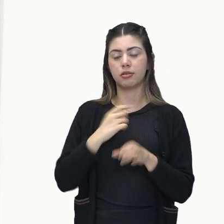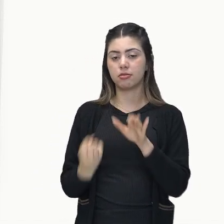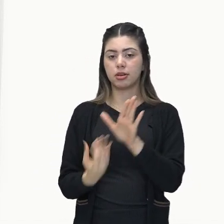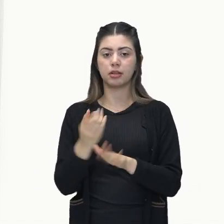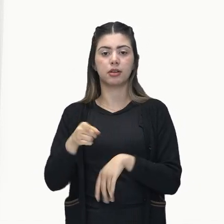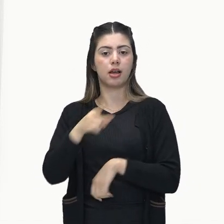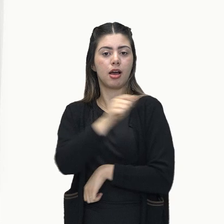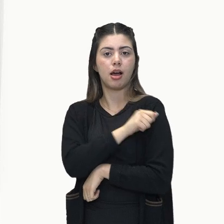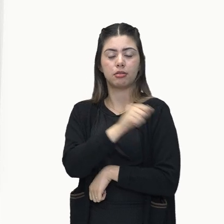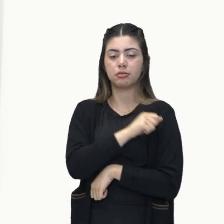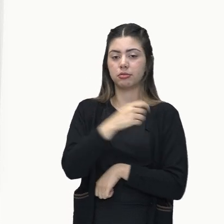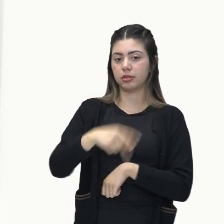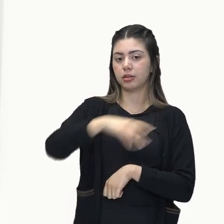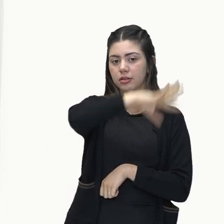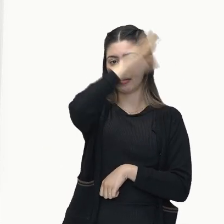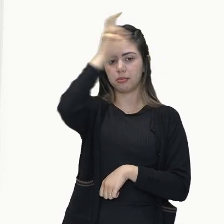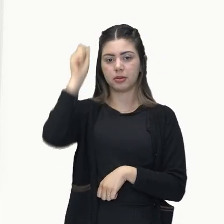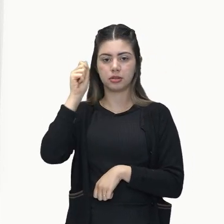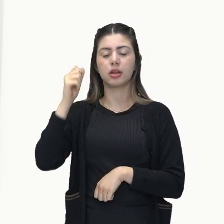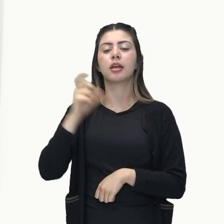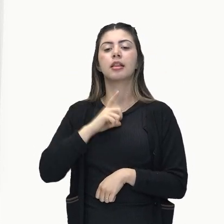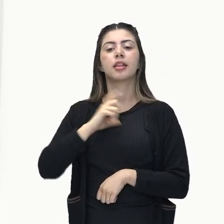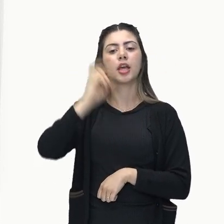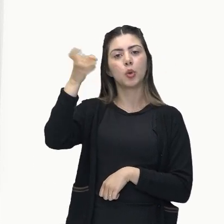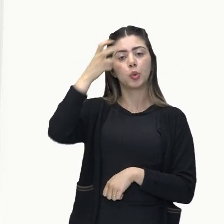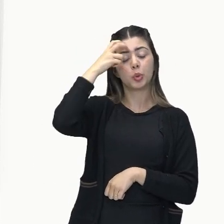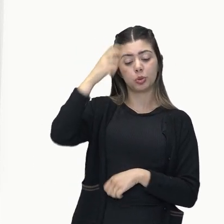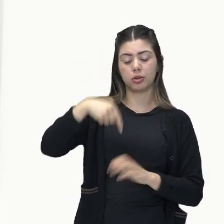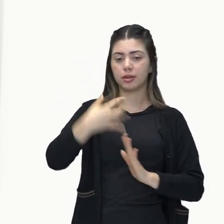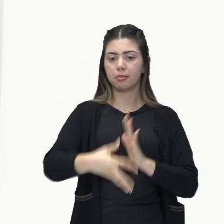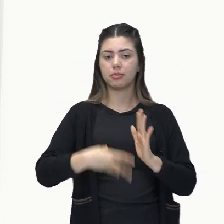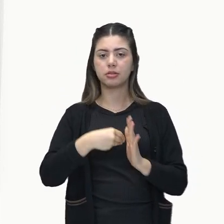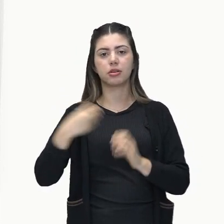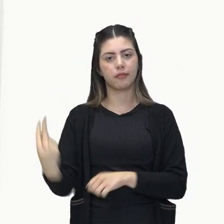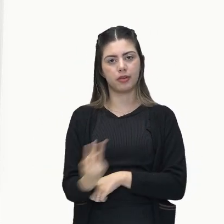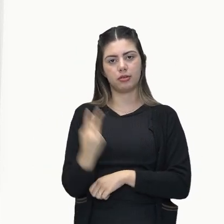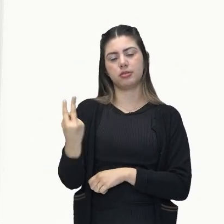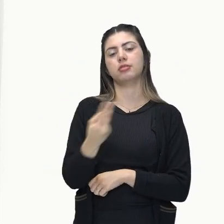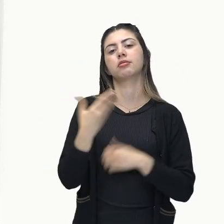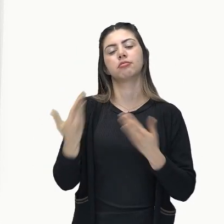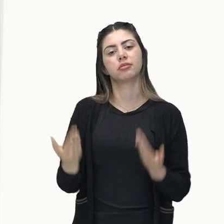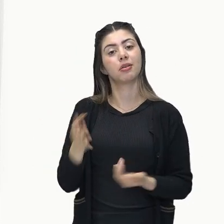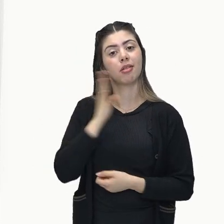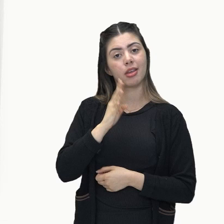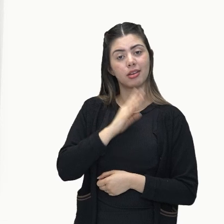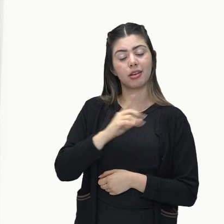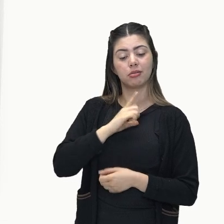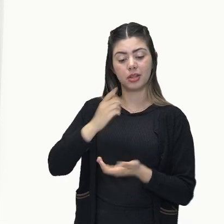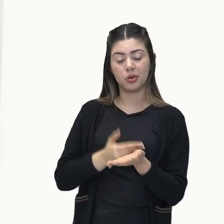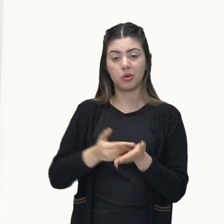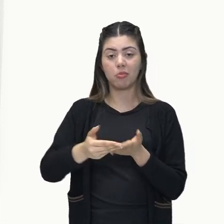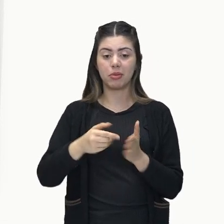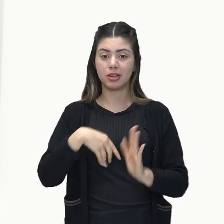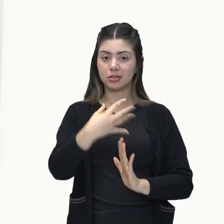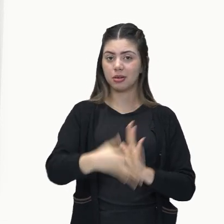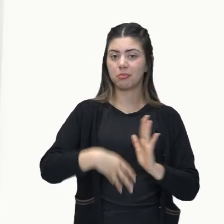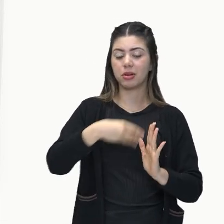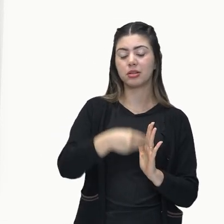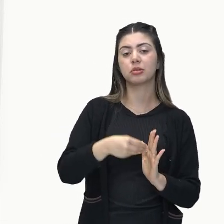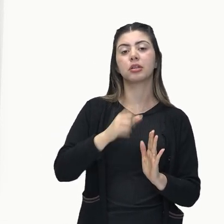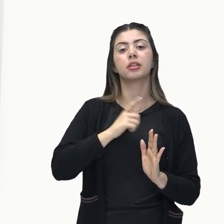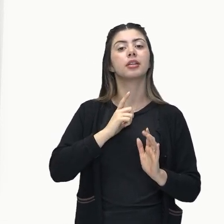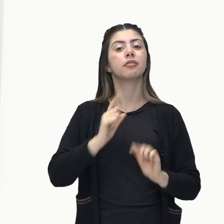uma notícia legal, porque traz justamente uma iniciativa da Amazônia por